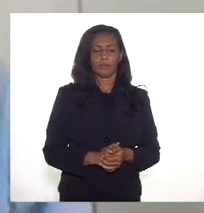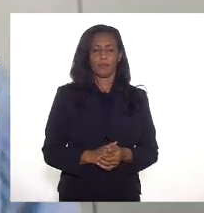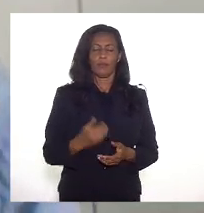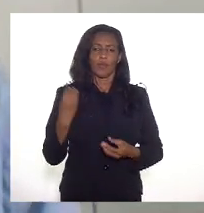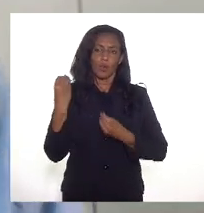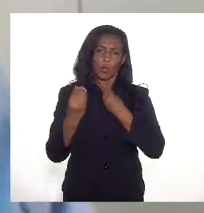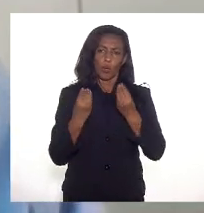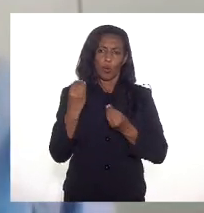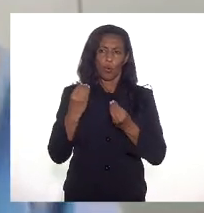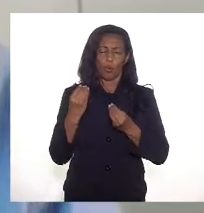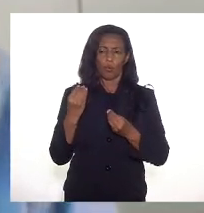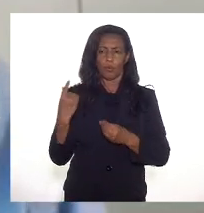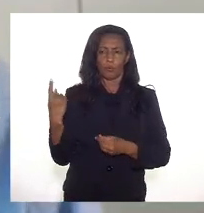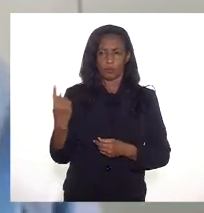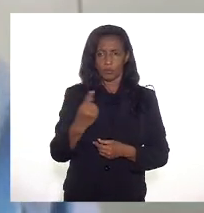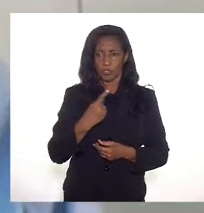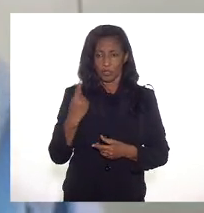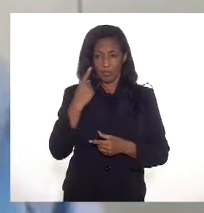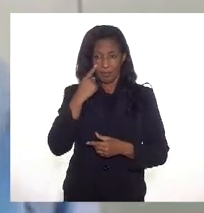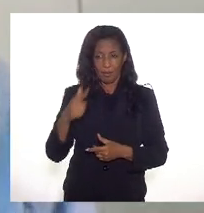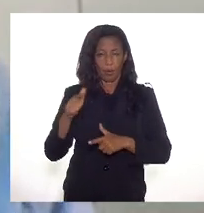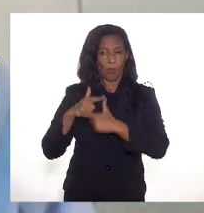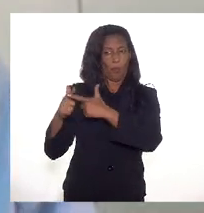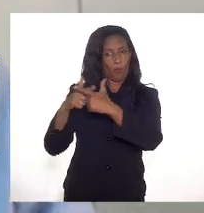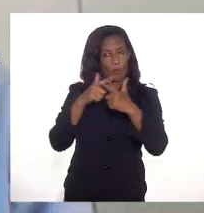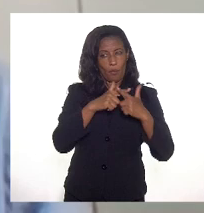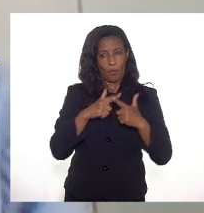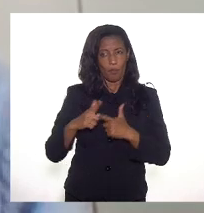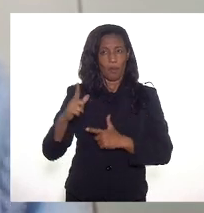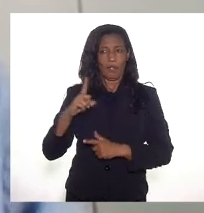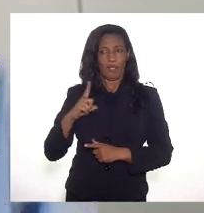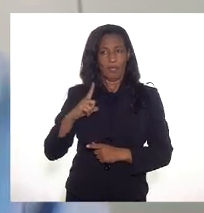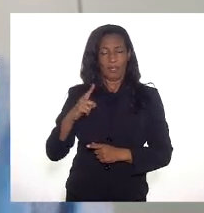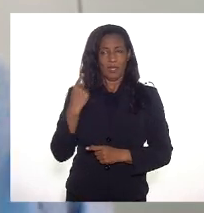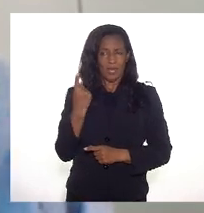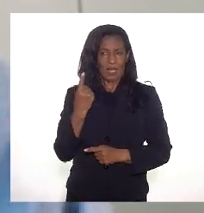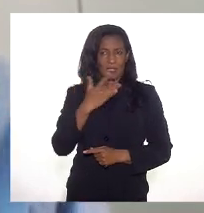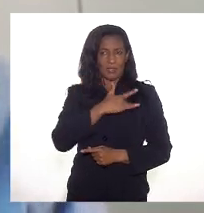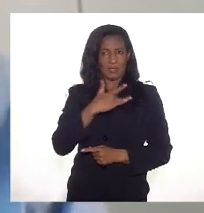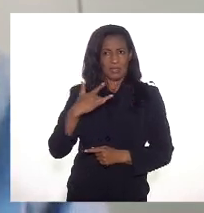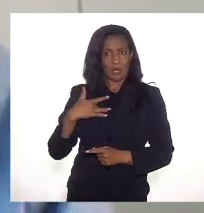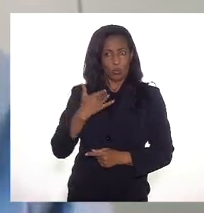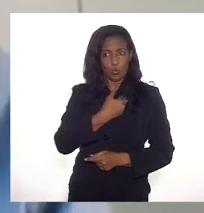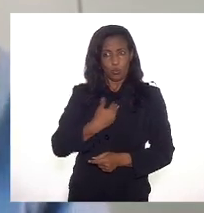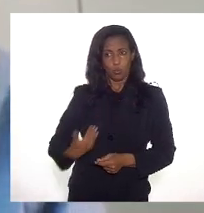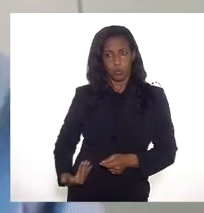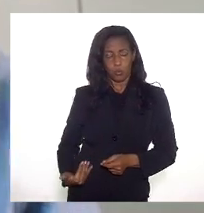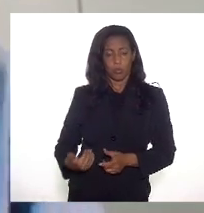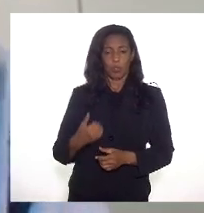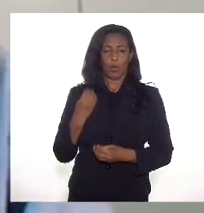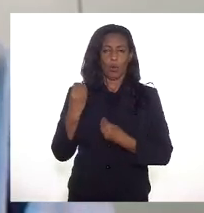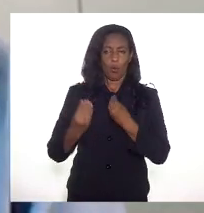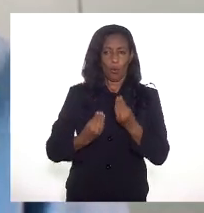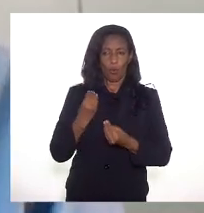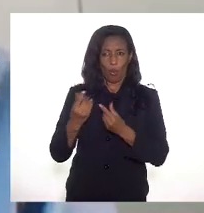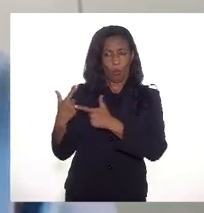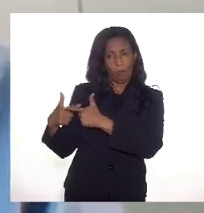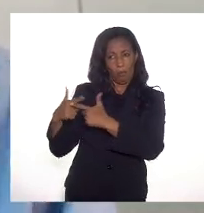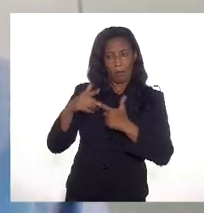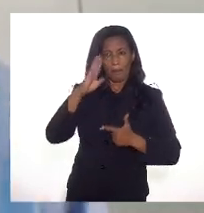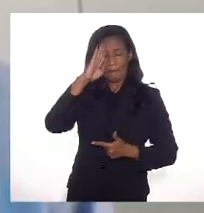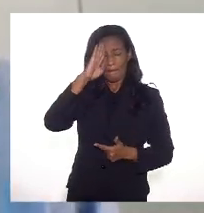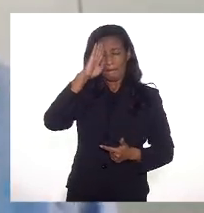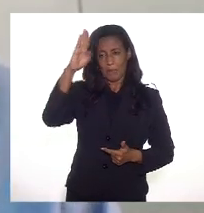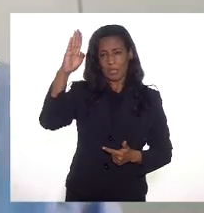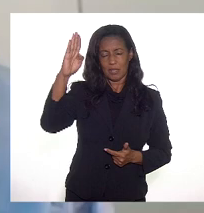a gente está lidando com uma situação que tem um elemento de saúde pública como elemento norteador principal